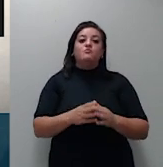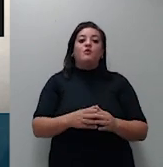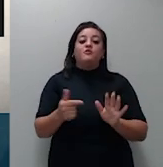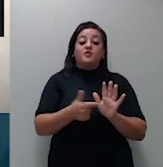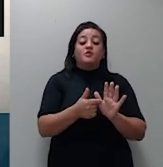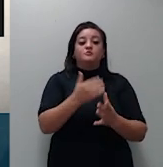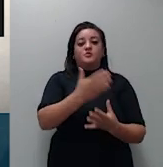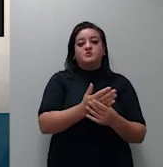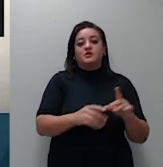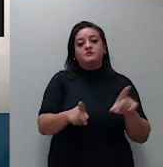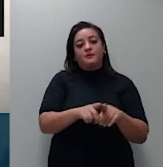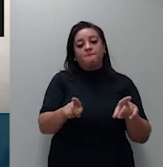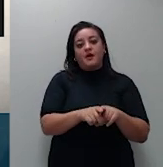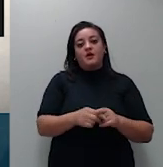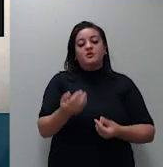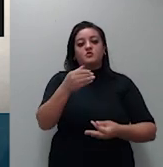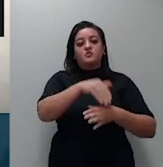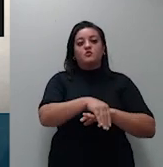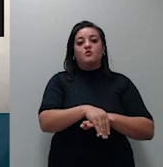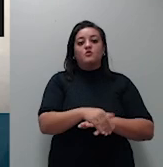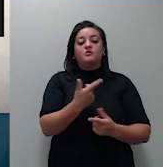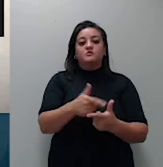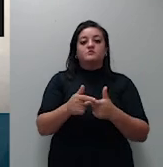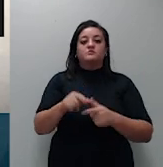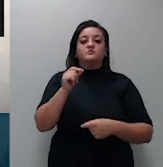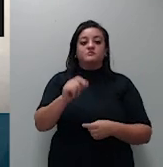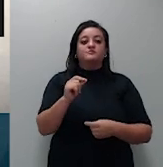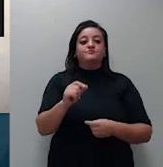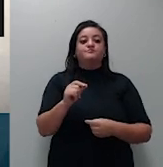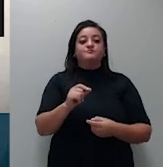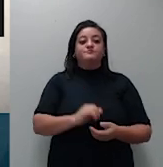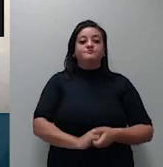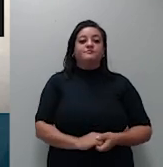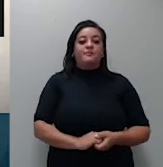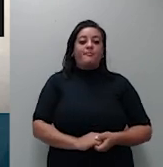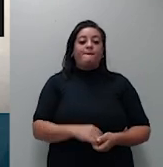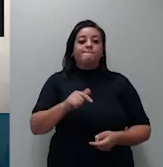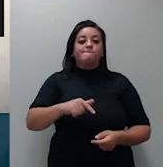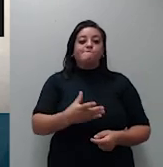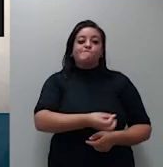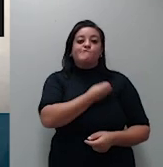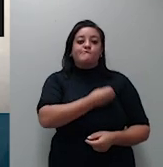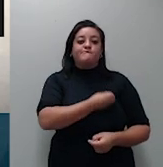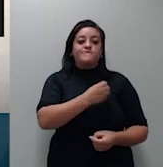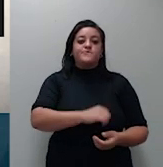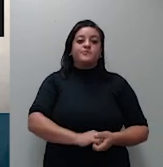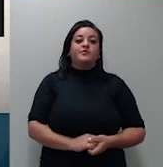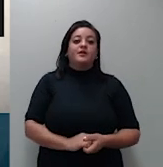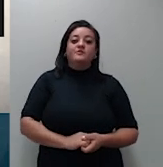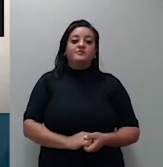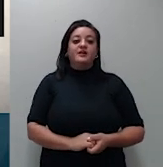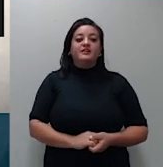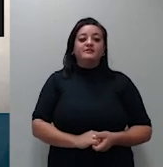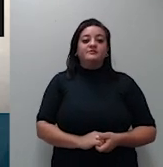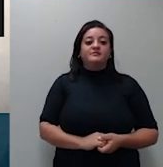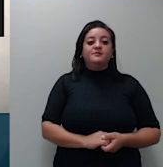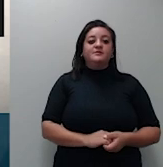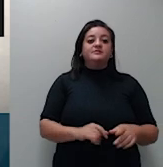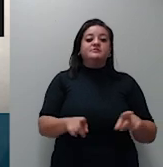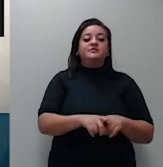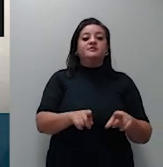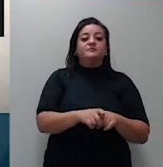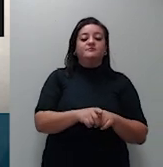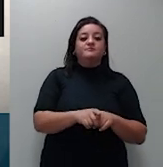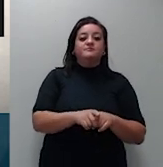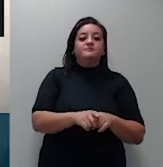ainda se soma o fato de que é nesse onde ele reside nessa linha mistério reconhecer pessoal